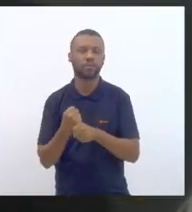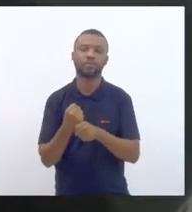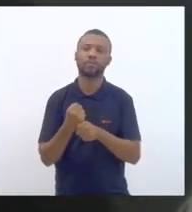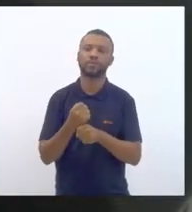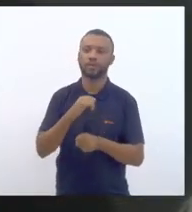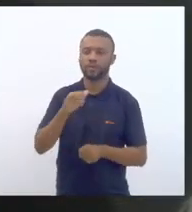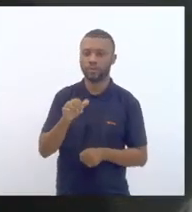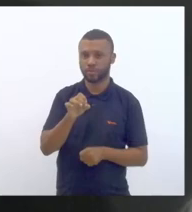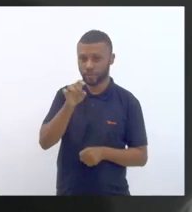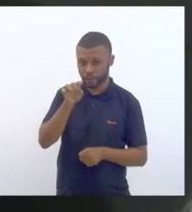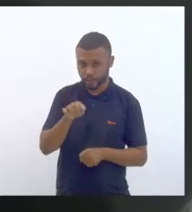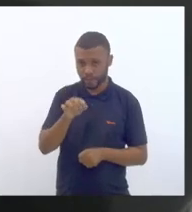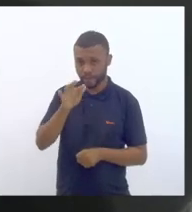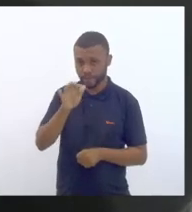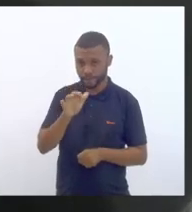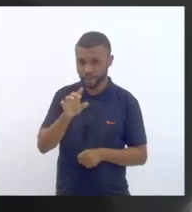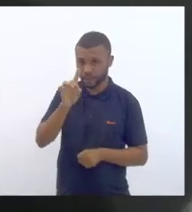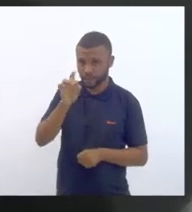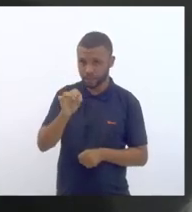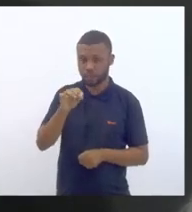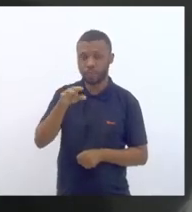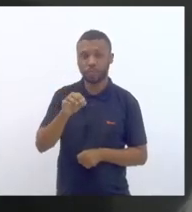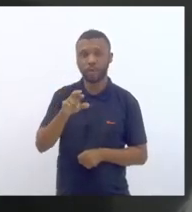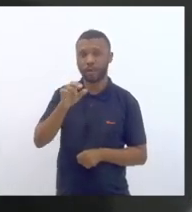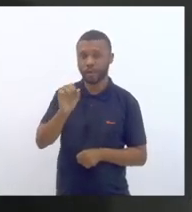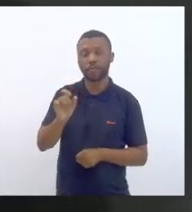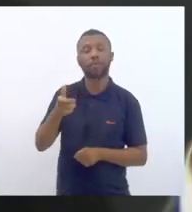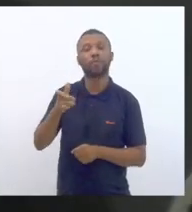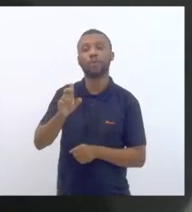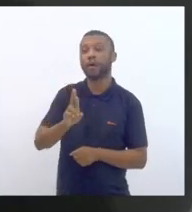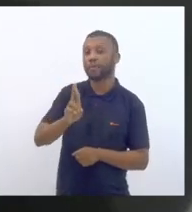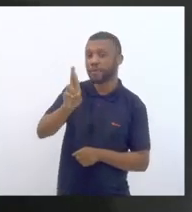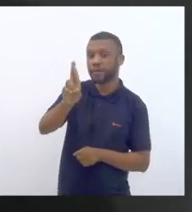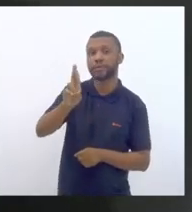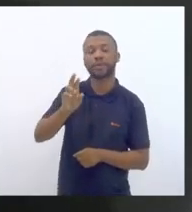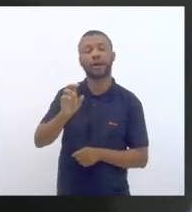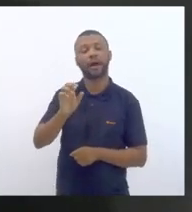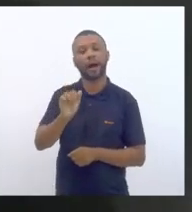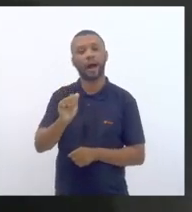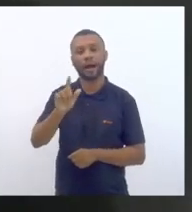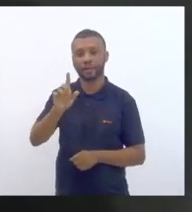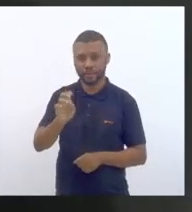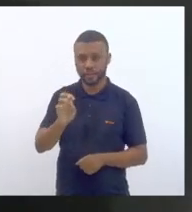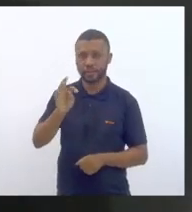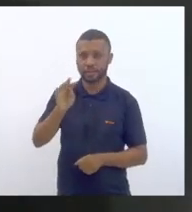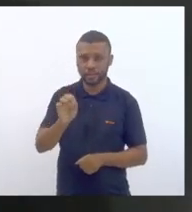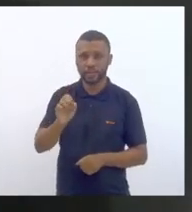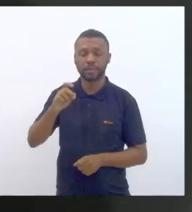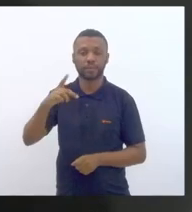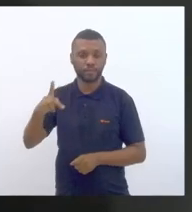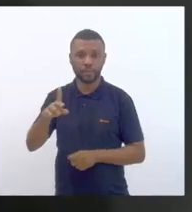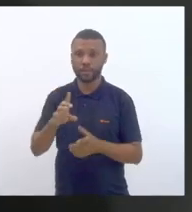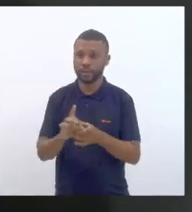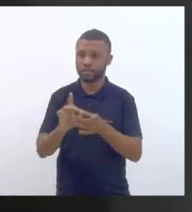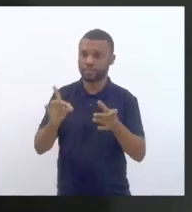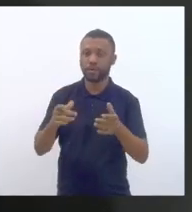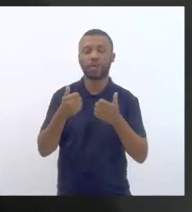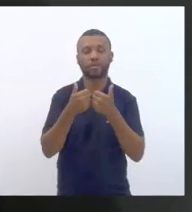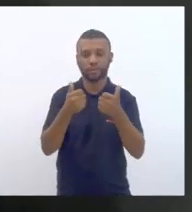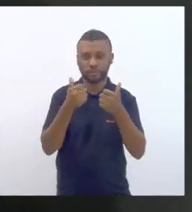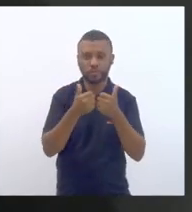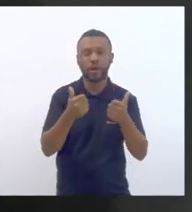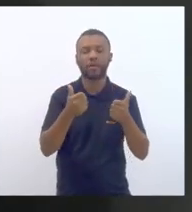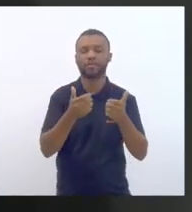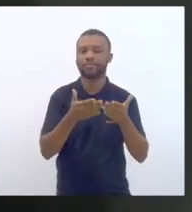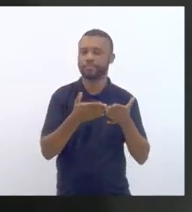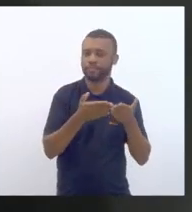José Fernando Moraes Alves como conselheiro da Agência Reguladora de Serviços Públicos Concedidos de Transporte